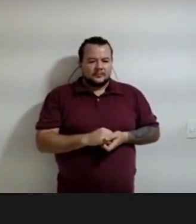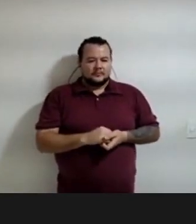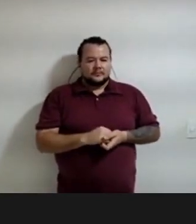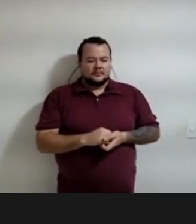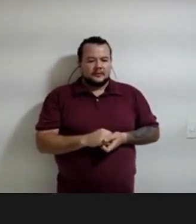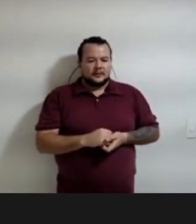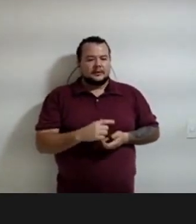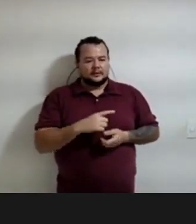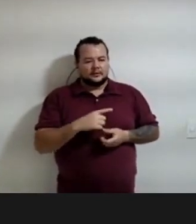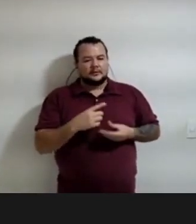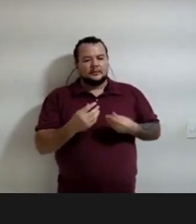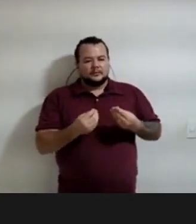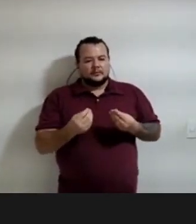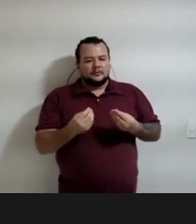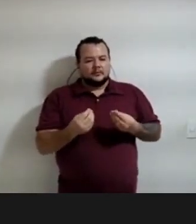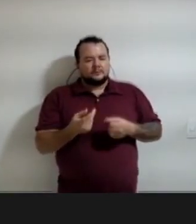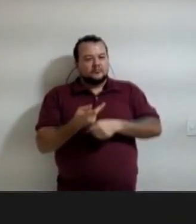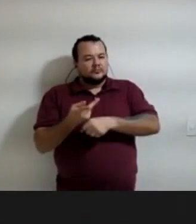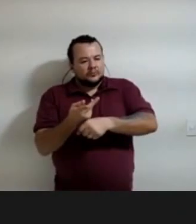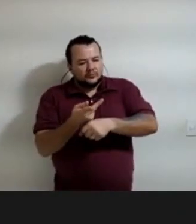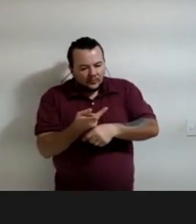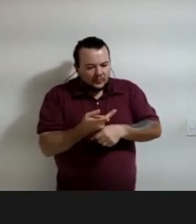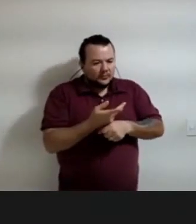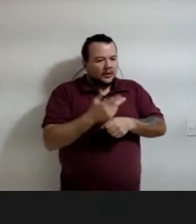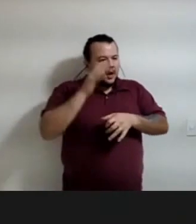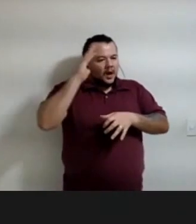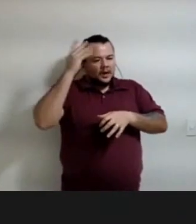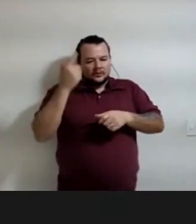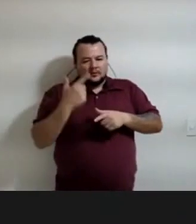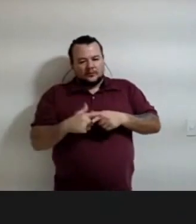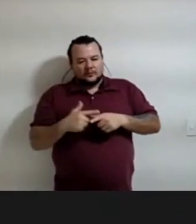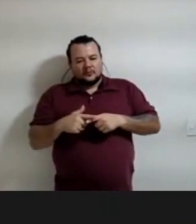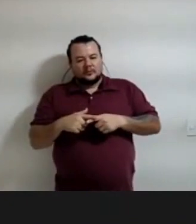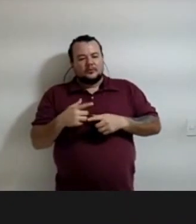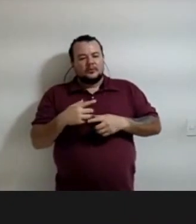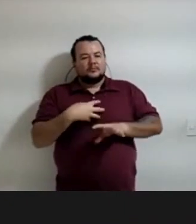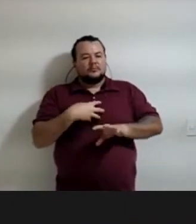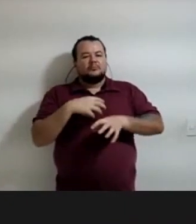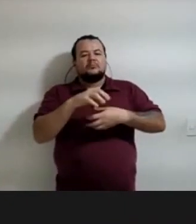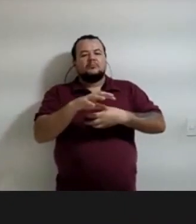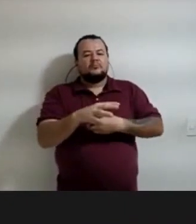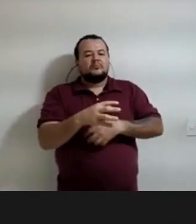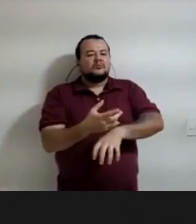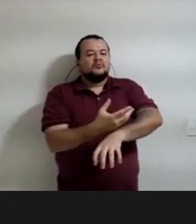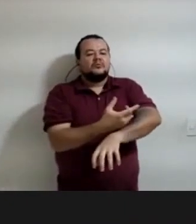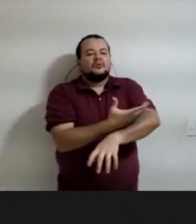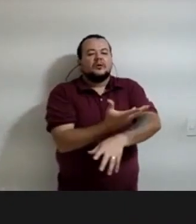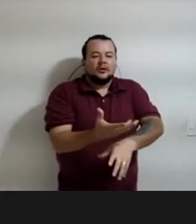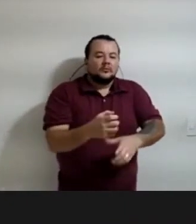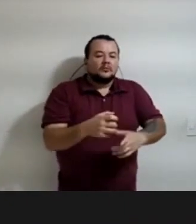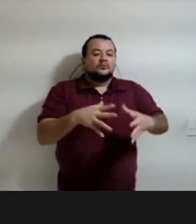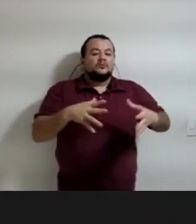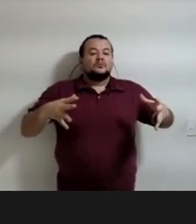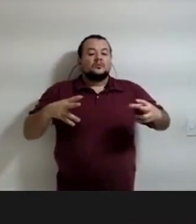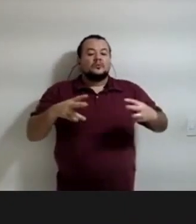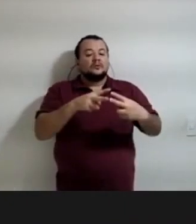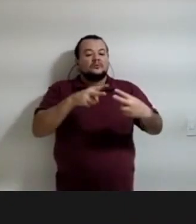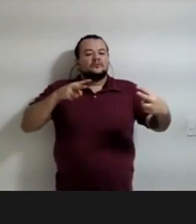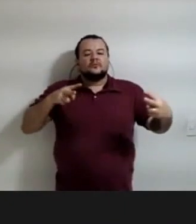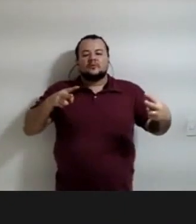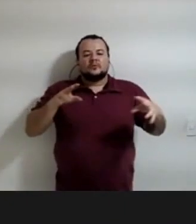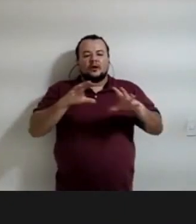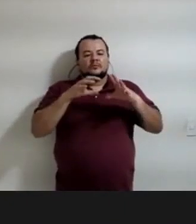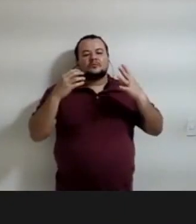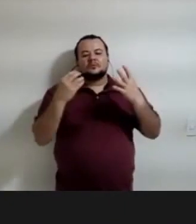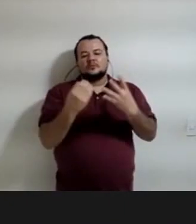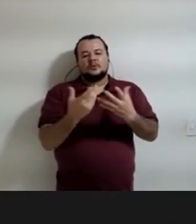soluções para transmitir o calor humano de um grande seminário, mesmo estando à distância. A todos